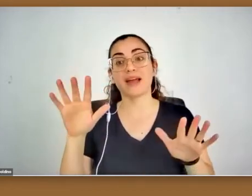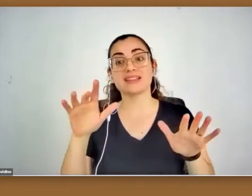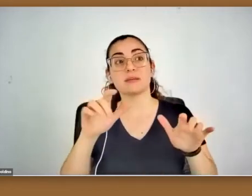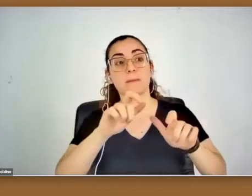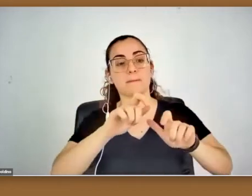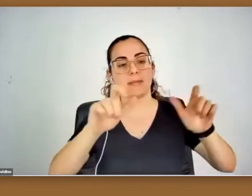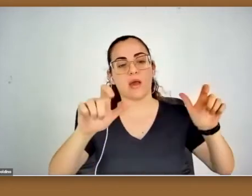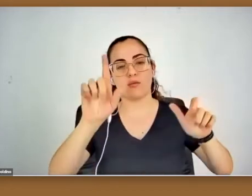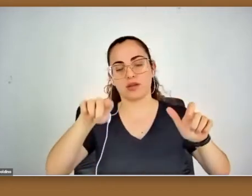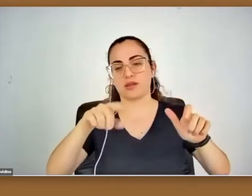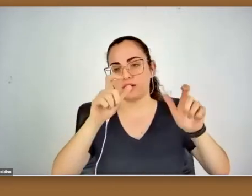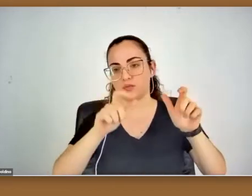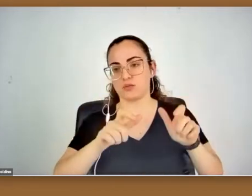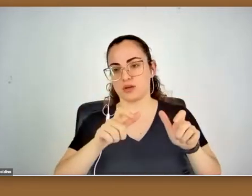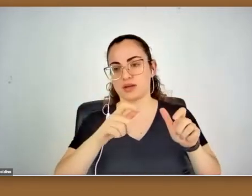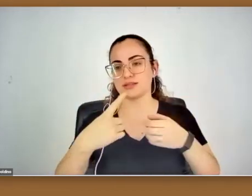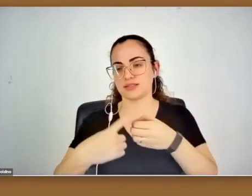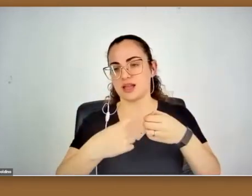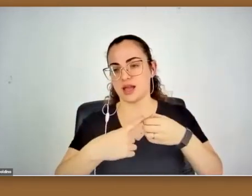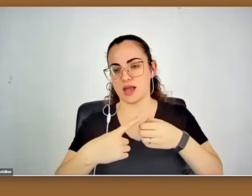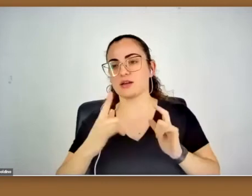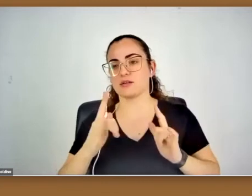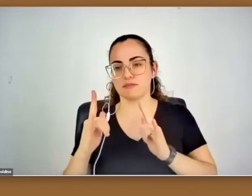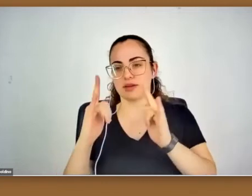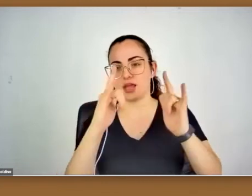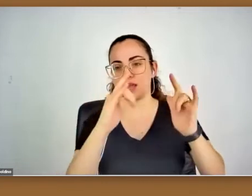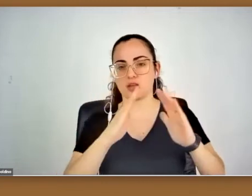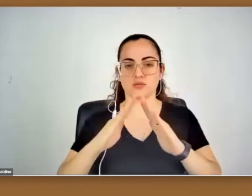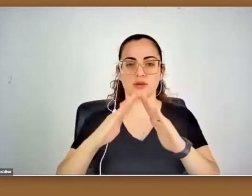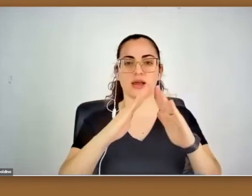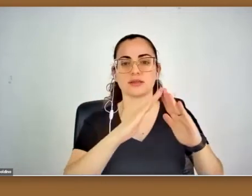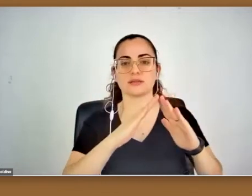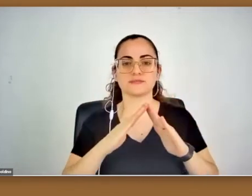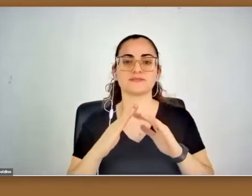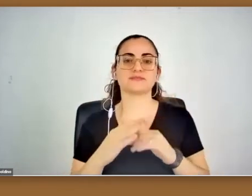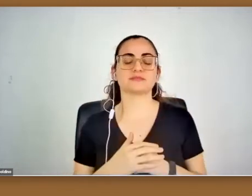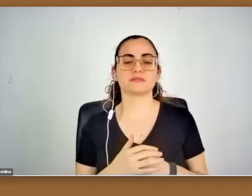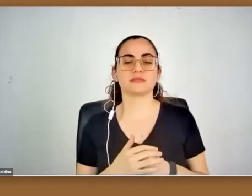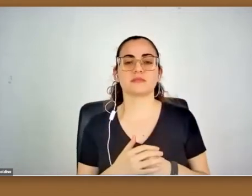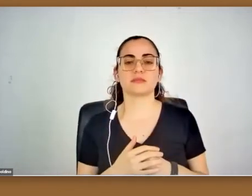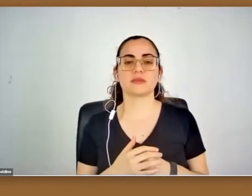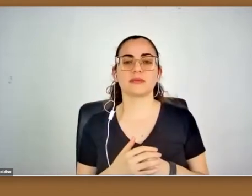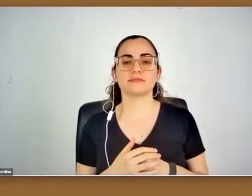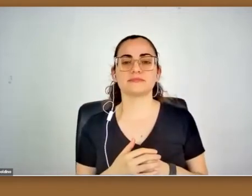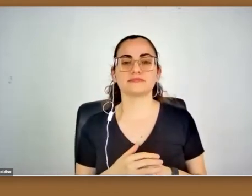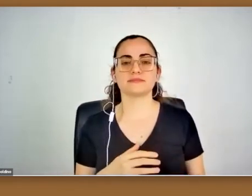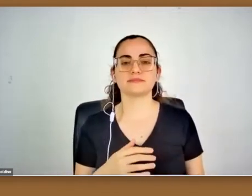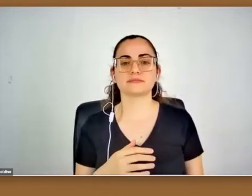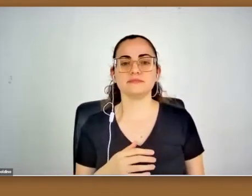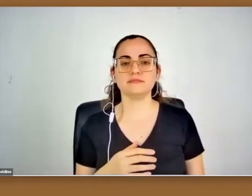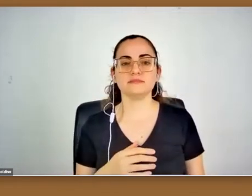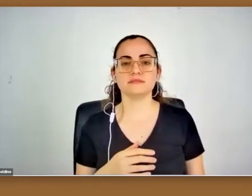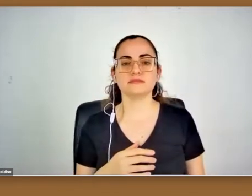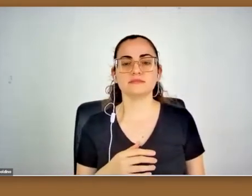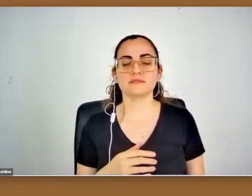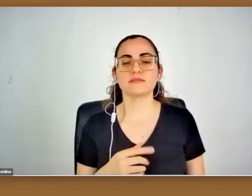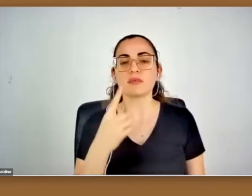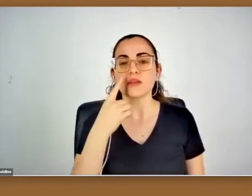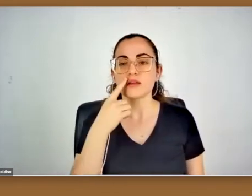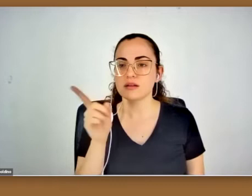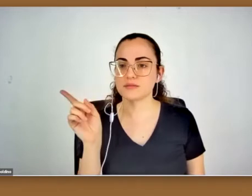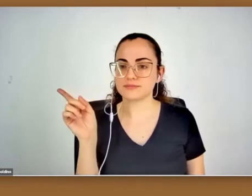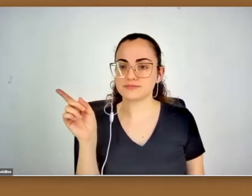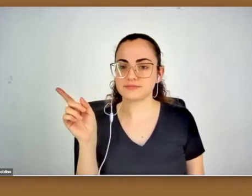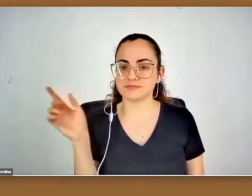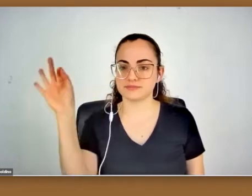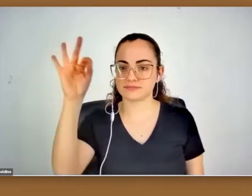Tá? Mas que ela pode ser transmitida por outros mosquitos. No caso, mosquitos, né, da espécie do gênero Hemagogos,